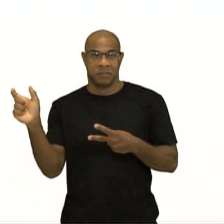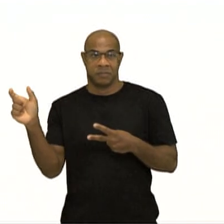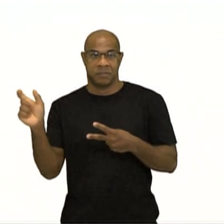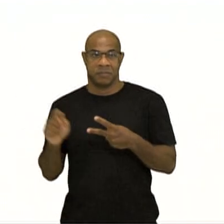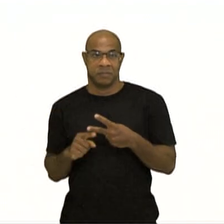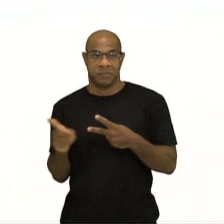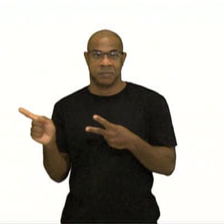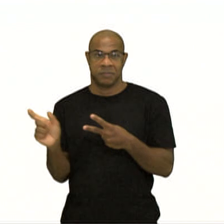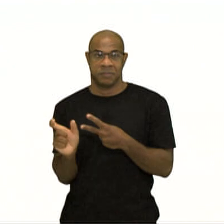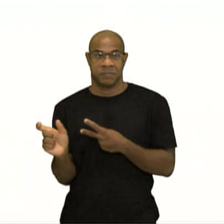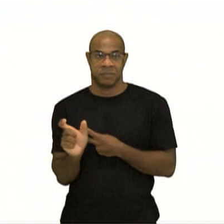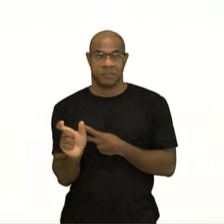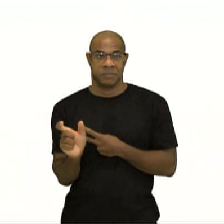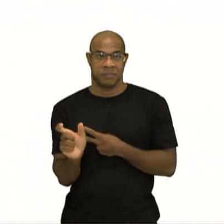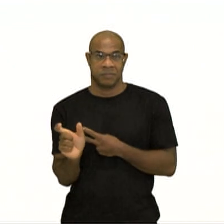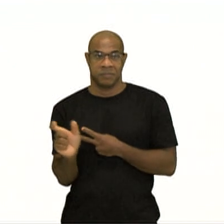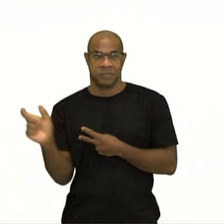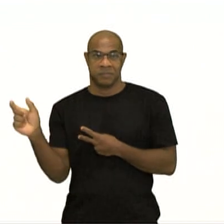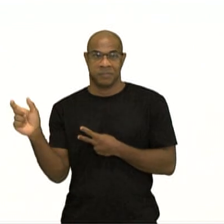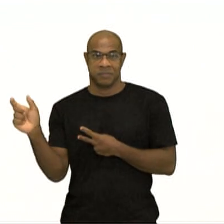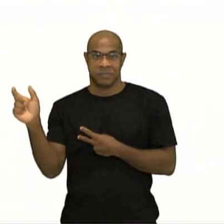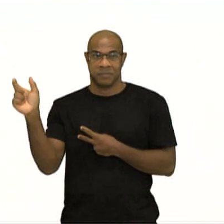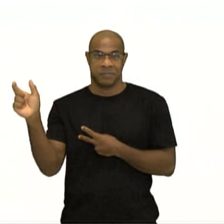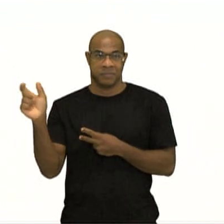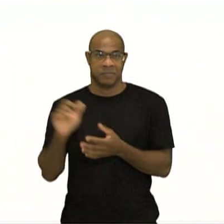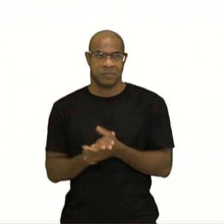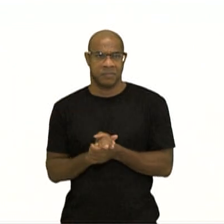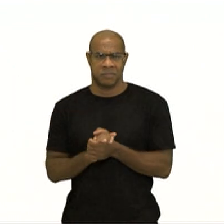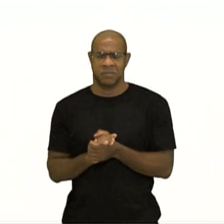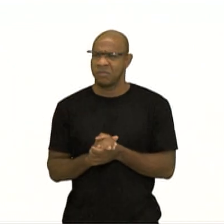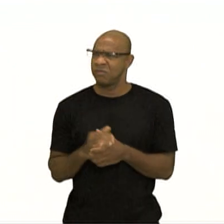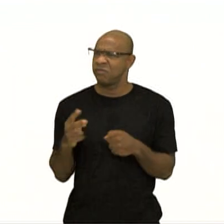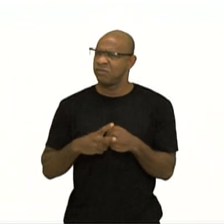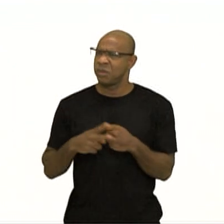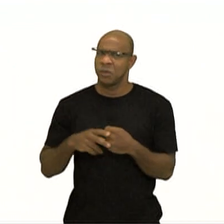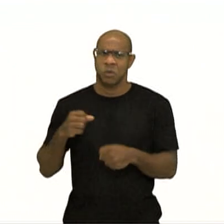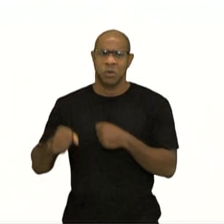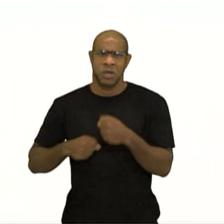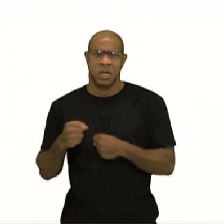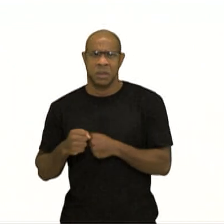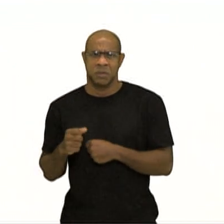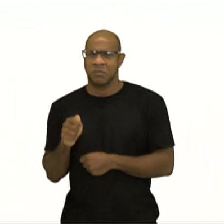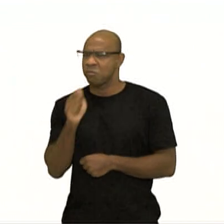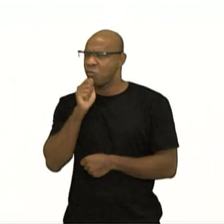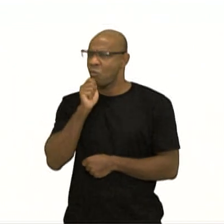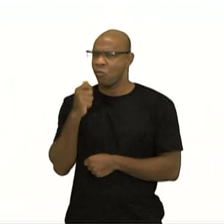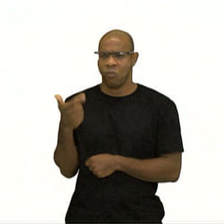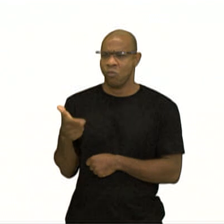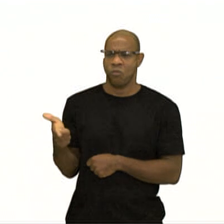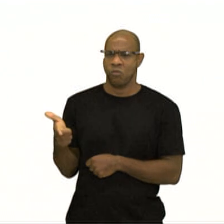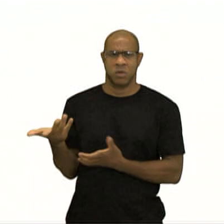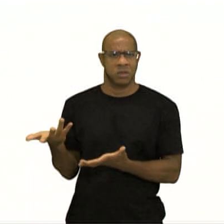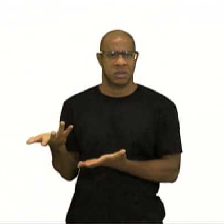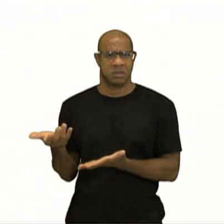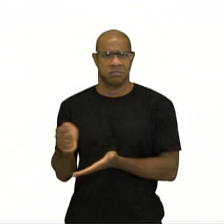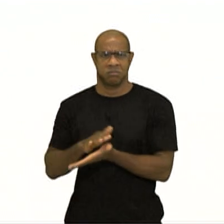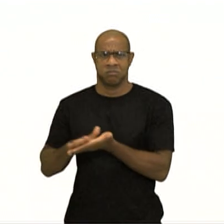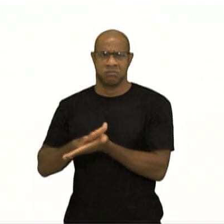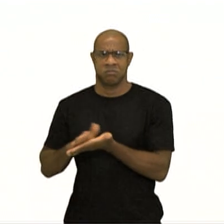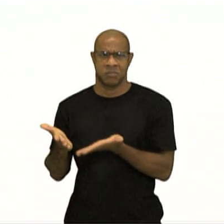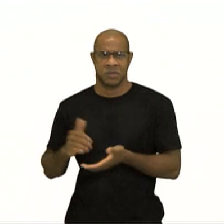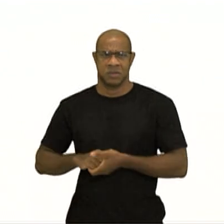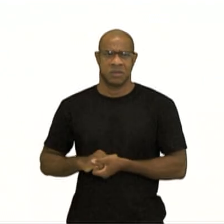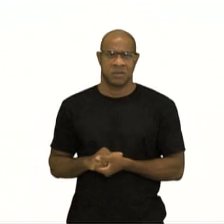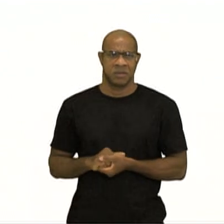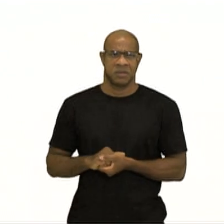ficar sem. Aí você pensa, meu Deus, o que tem a ver o verbo correr e ficar sem? Nada. Por isso que eu